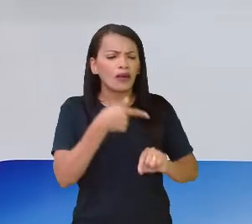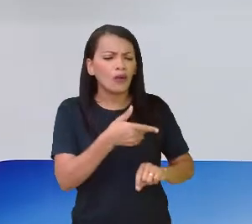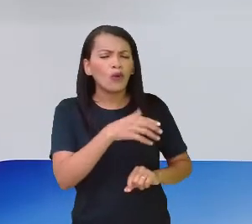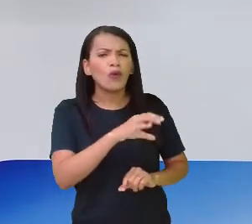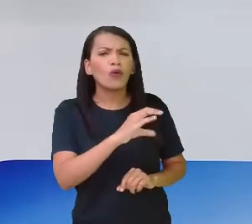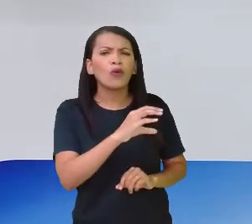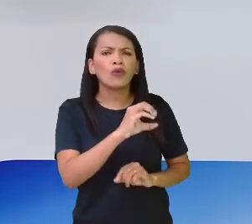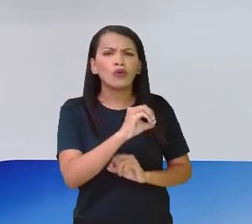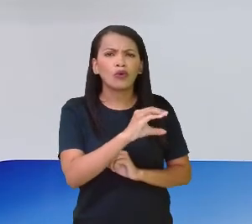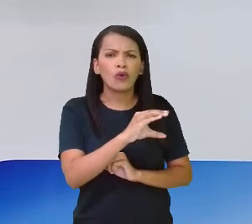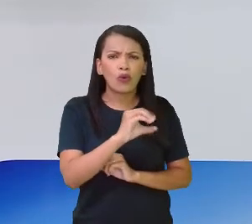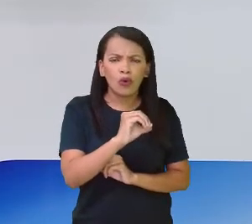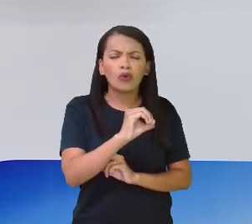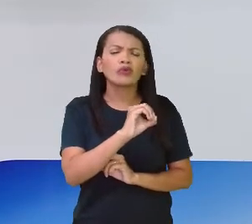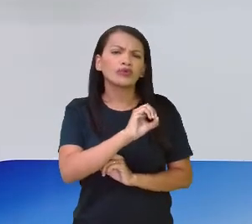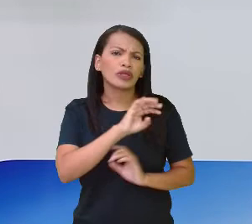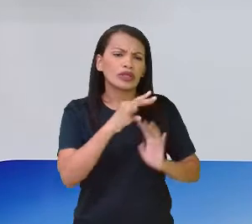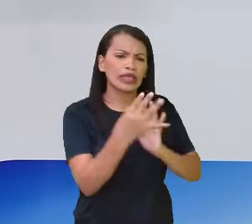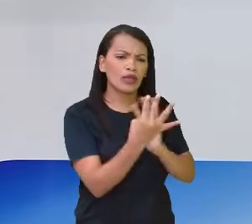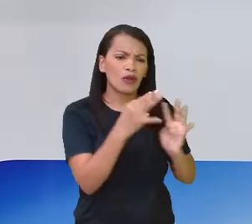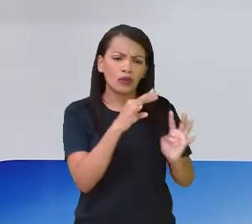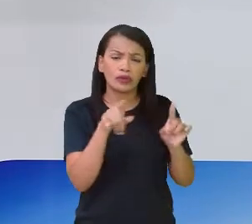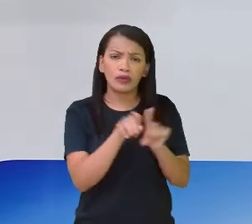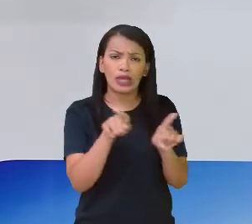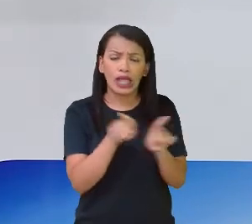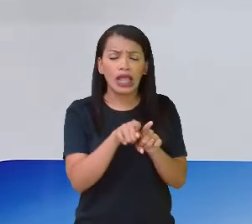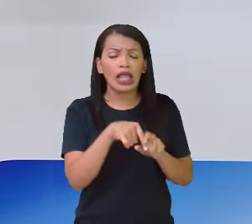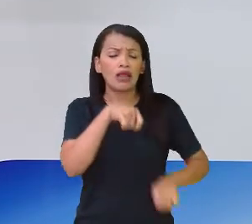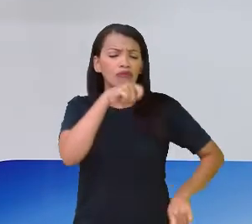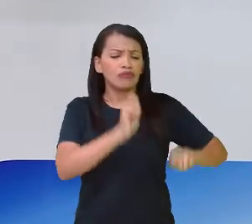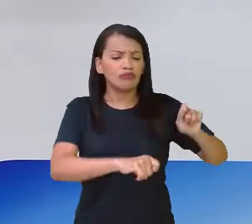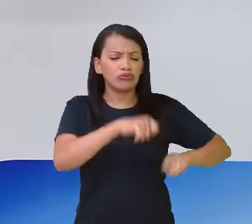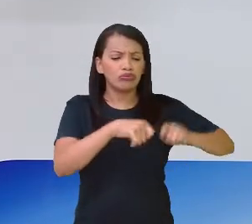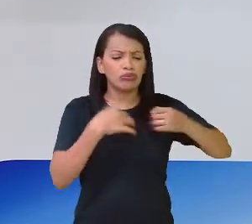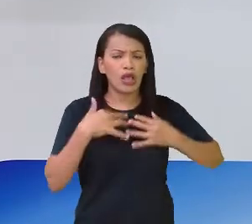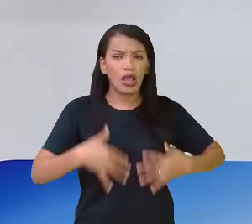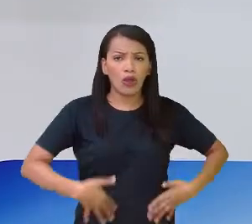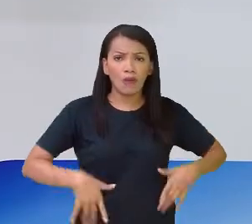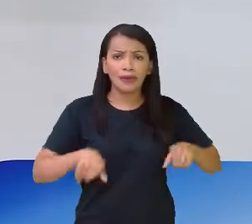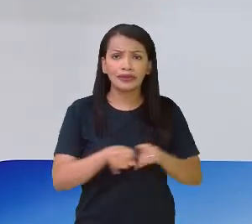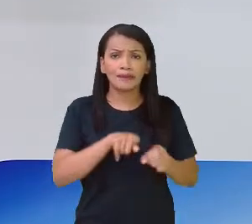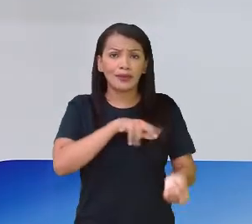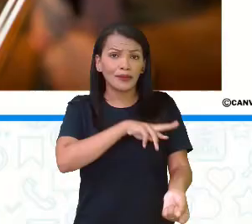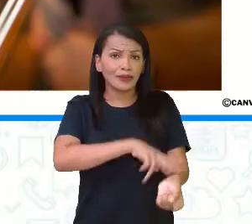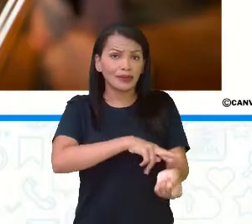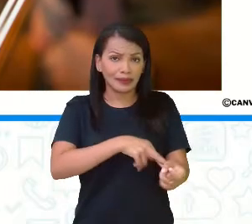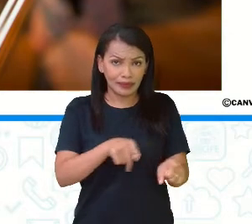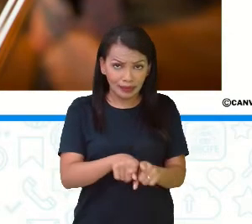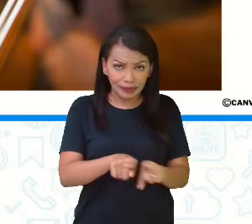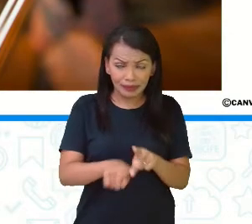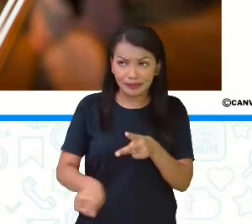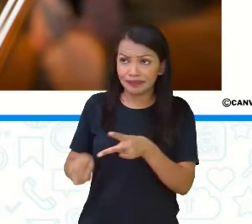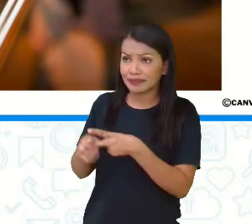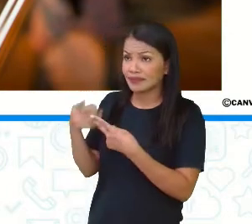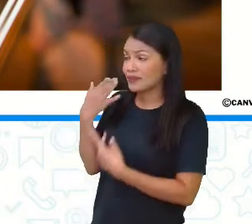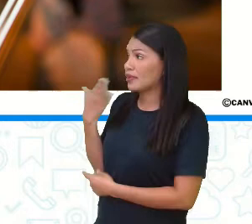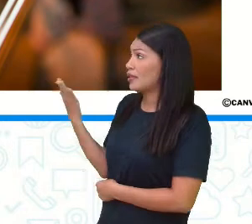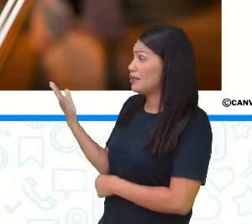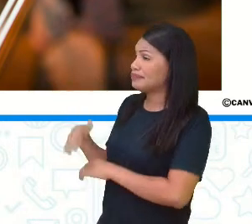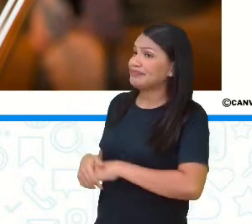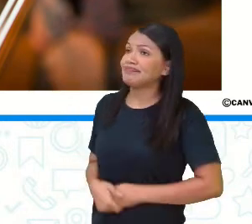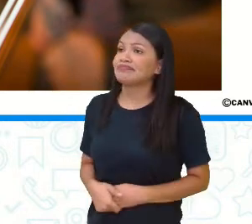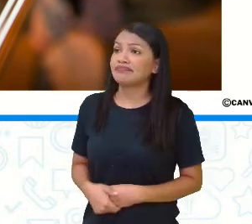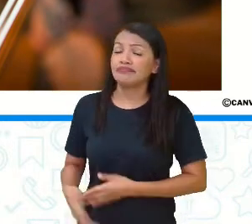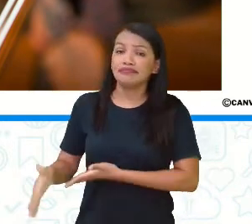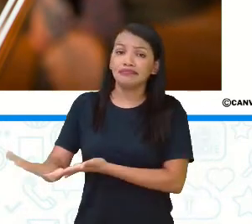Pernambuco. As roupas, os instrumentos e até o ritmo também. Tem mais? Tem. Samba de roda na